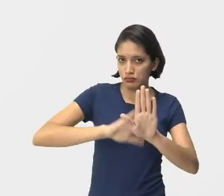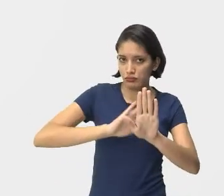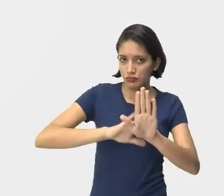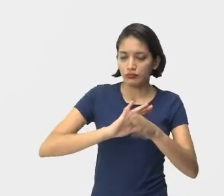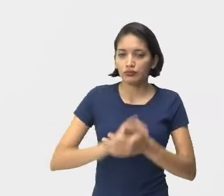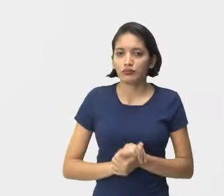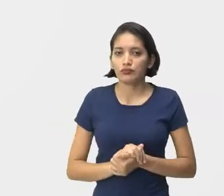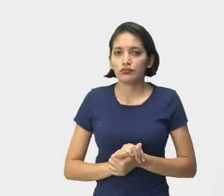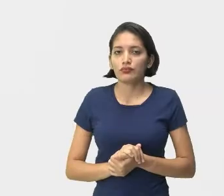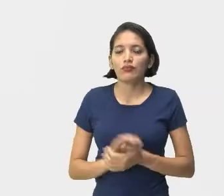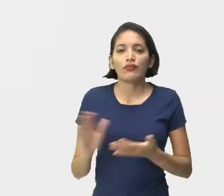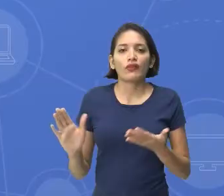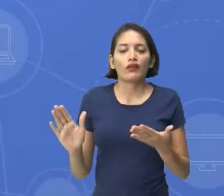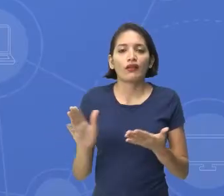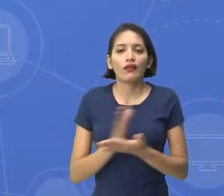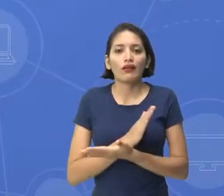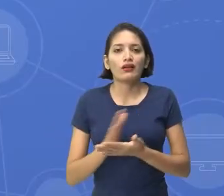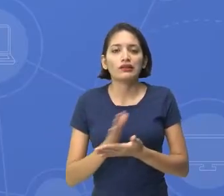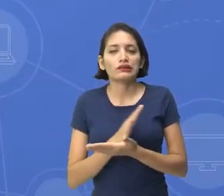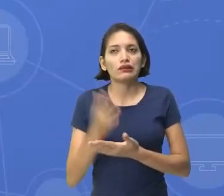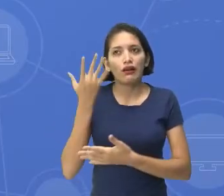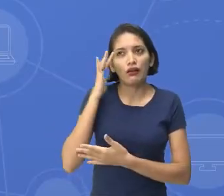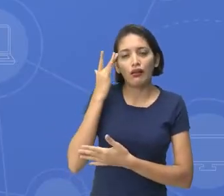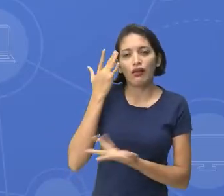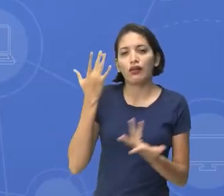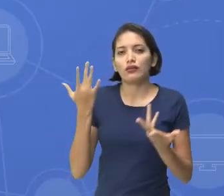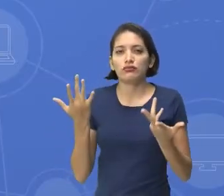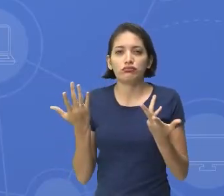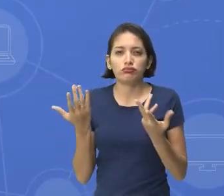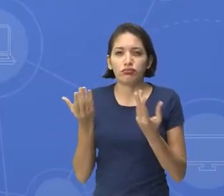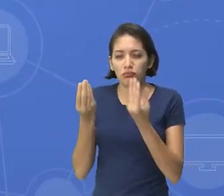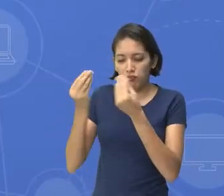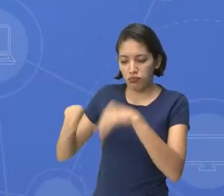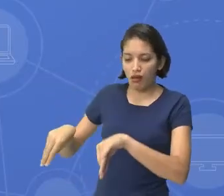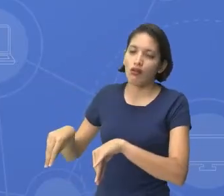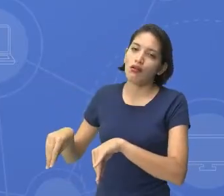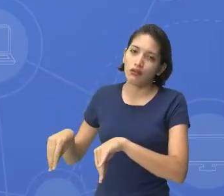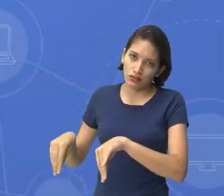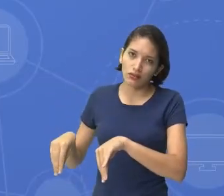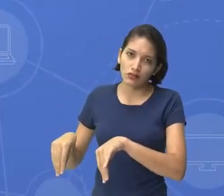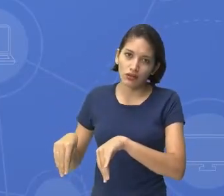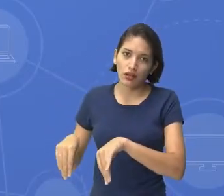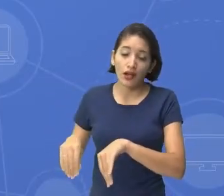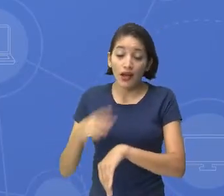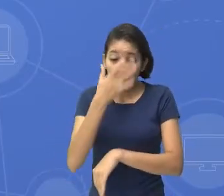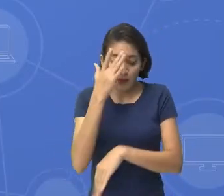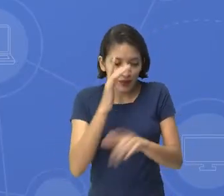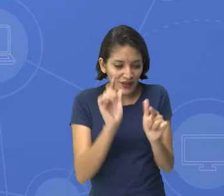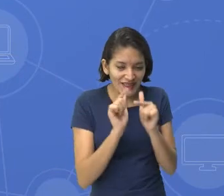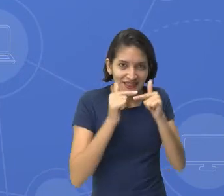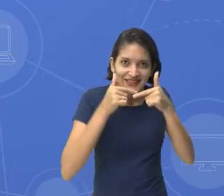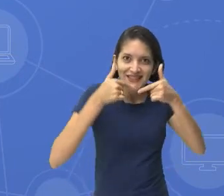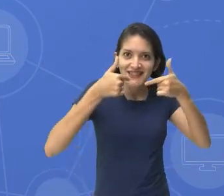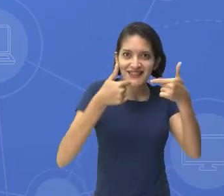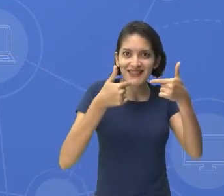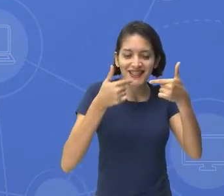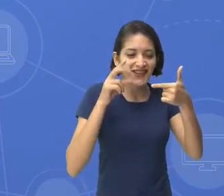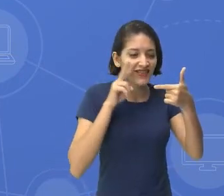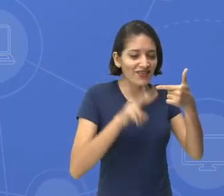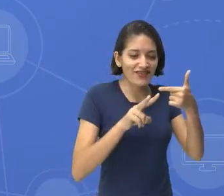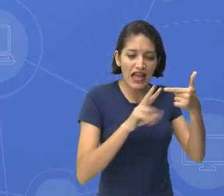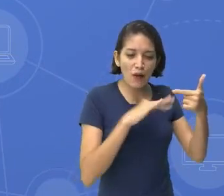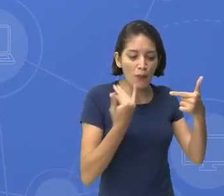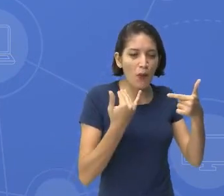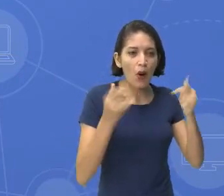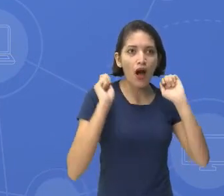Muitas vezes se banaliza, né, aquele discurso. Vai se banalizando. As pessoas riem disso, riem da morte,